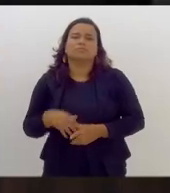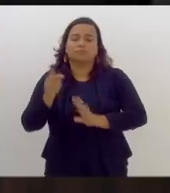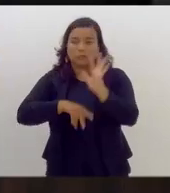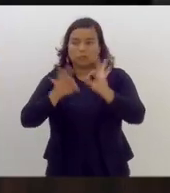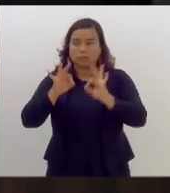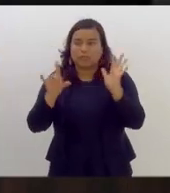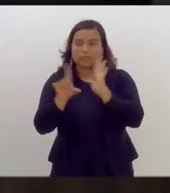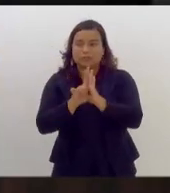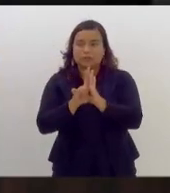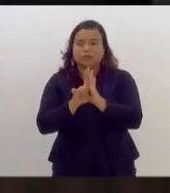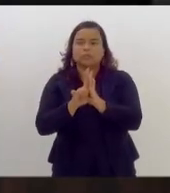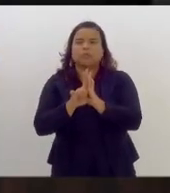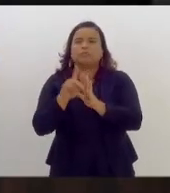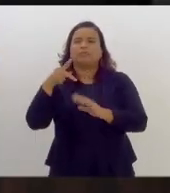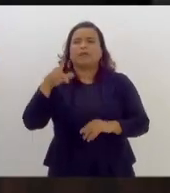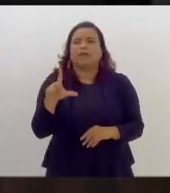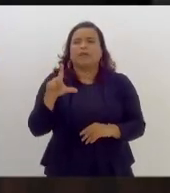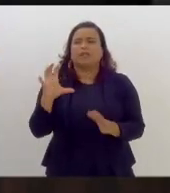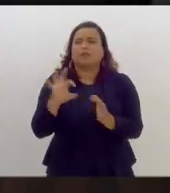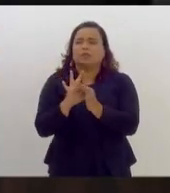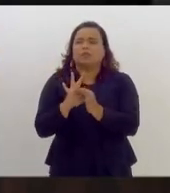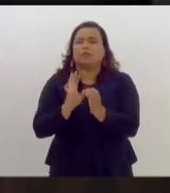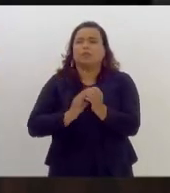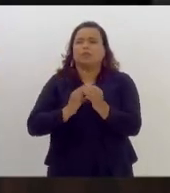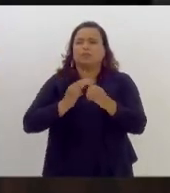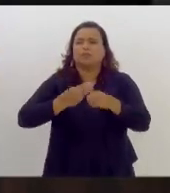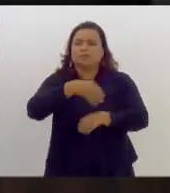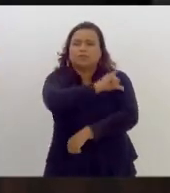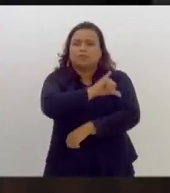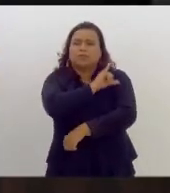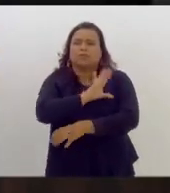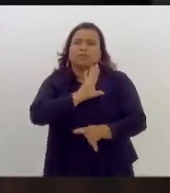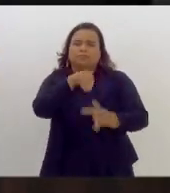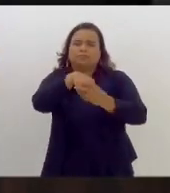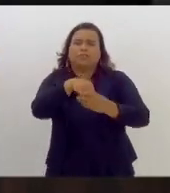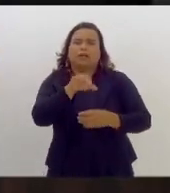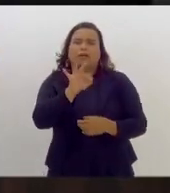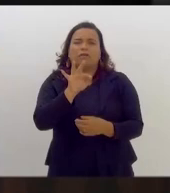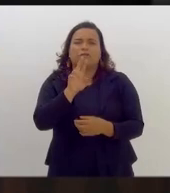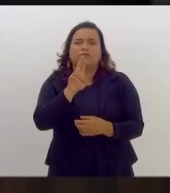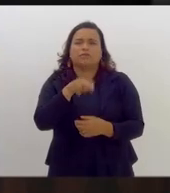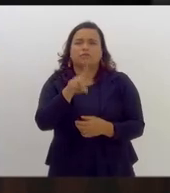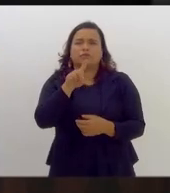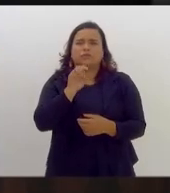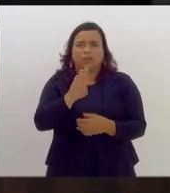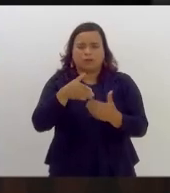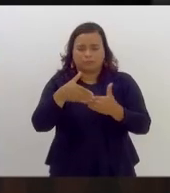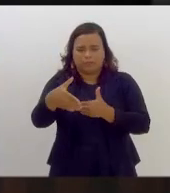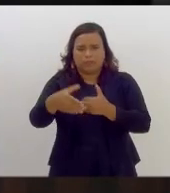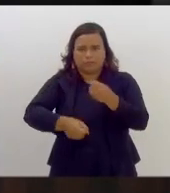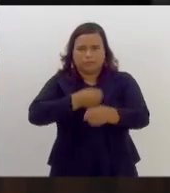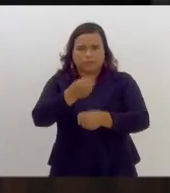de lei que inclui o município do Rio de Janeiro no Fundeb, a partir de 23.